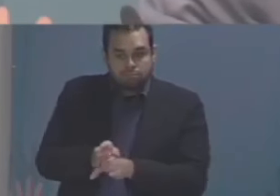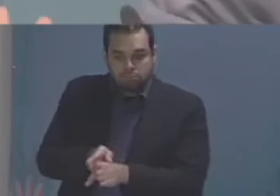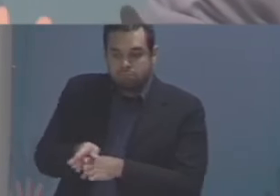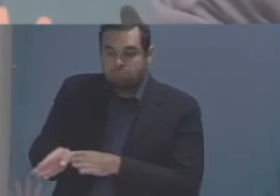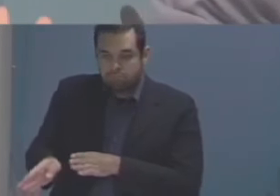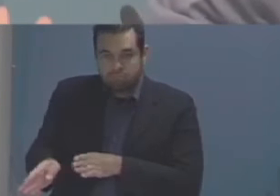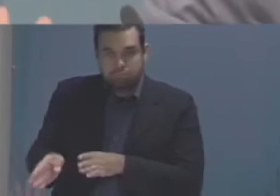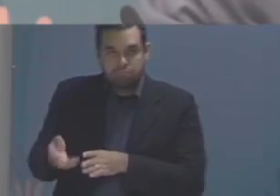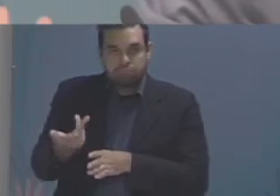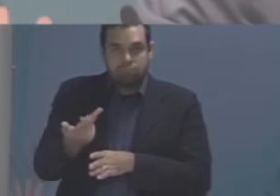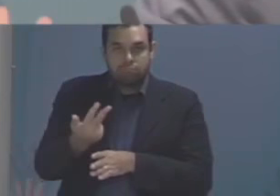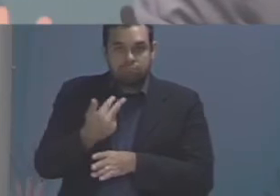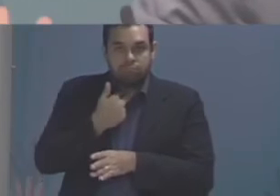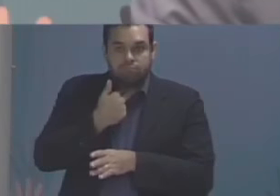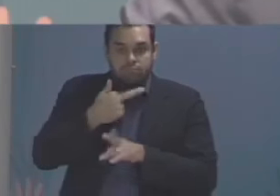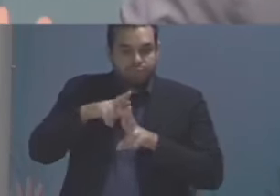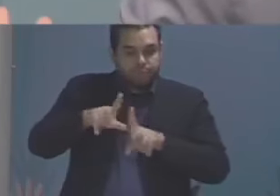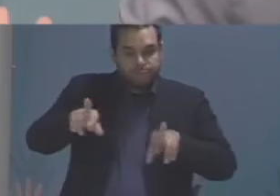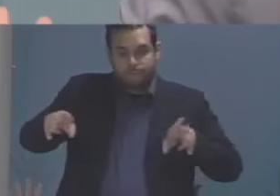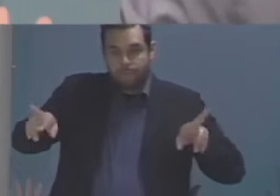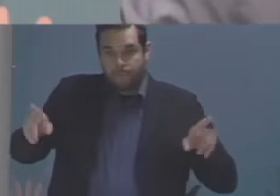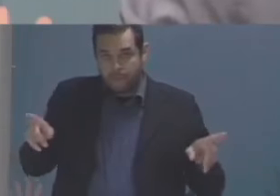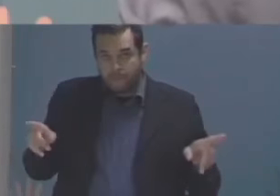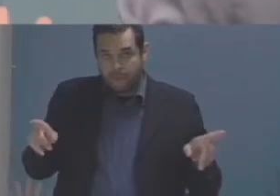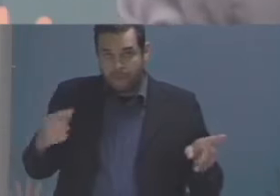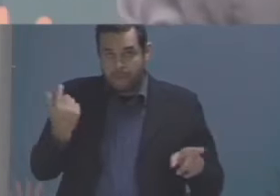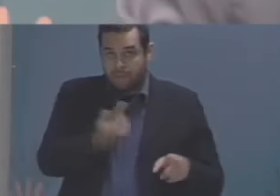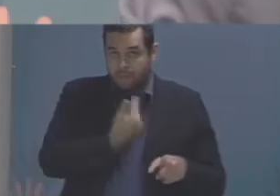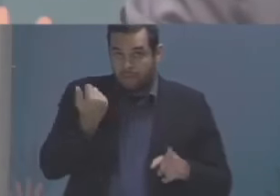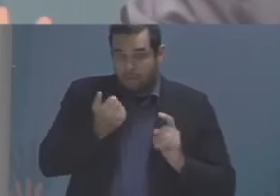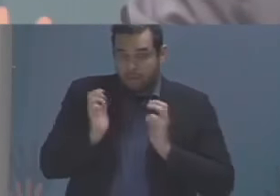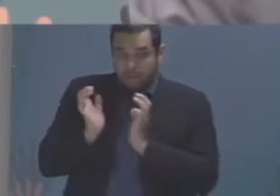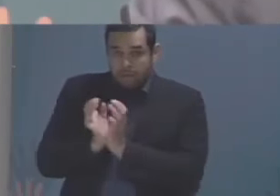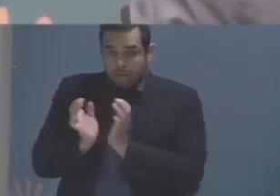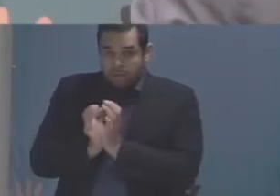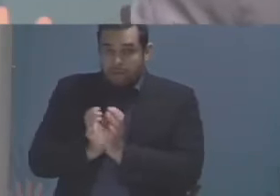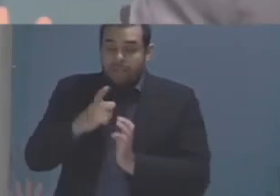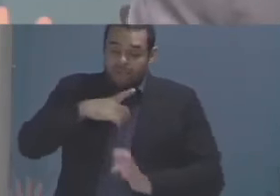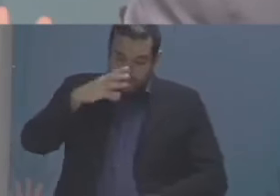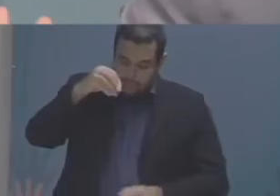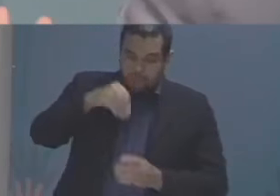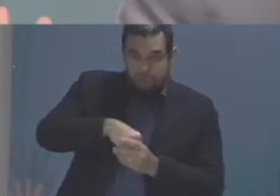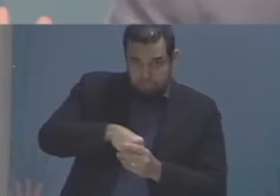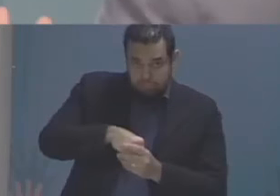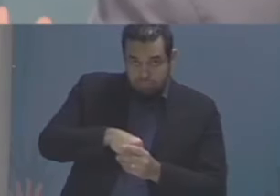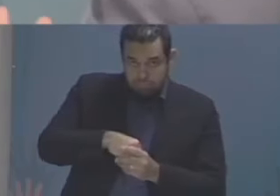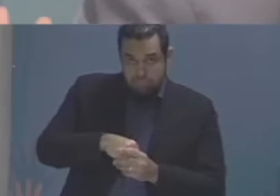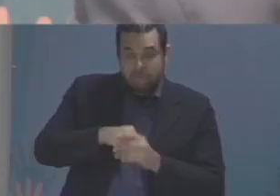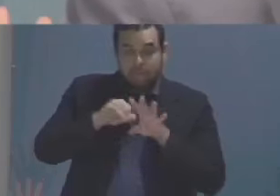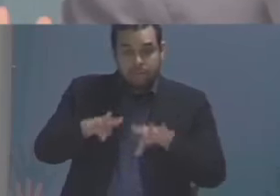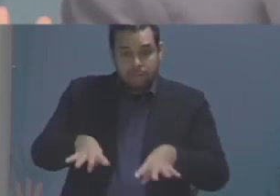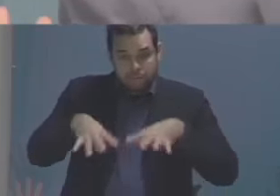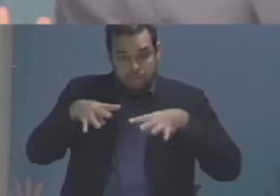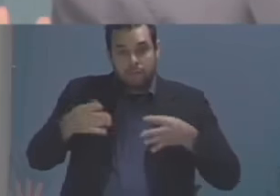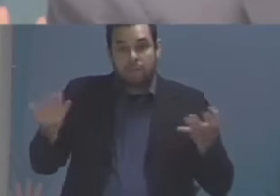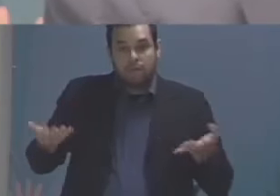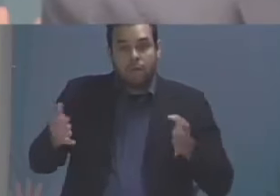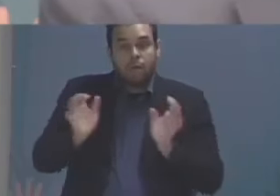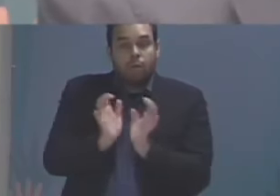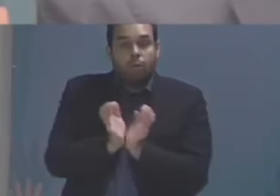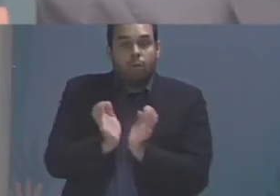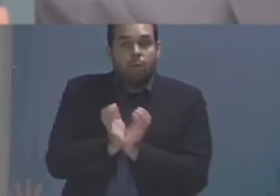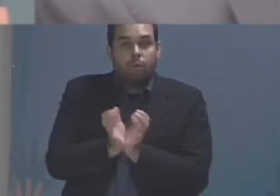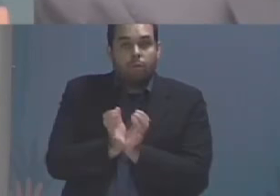que não existe a diversidade. Nós, da nossa chapa, temos dentro da nossa chapa, do atual plenário e deste grupo, e